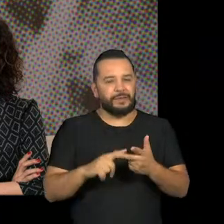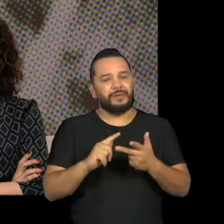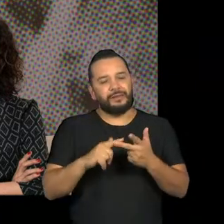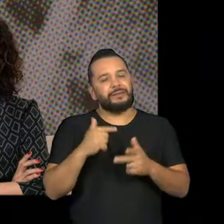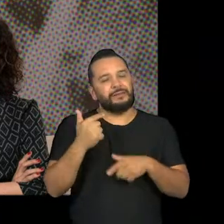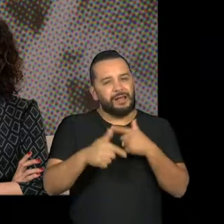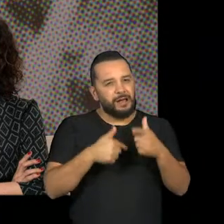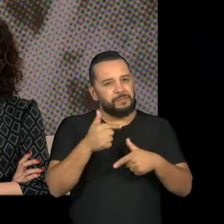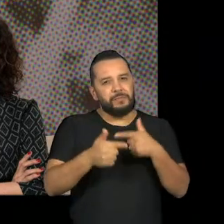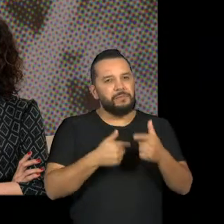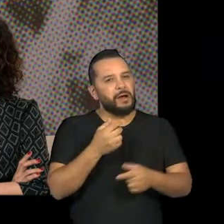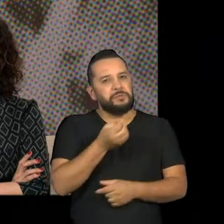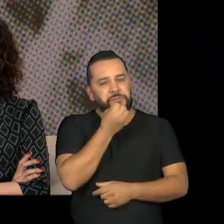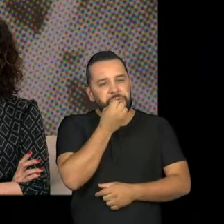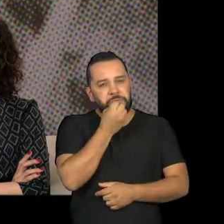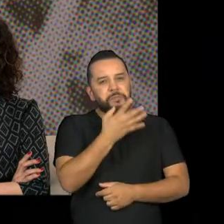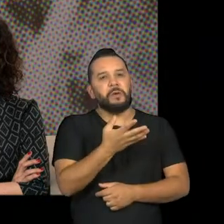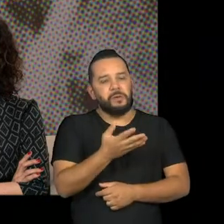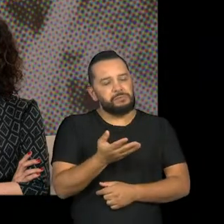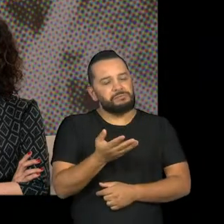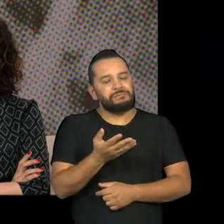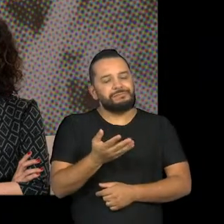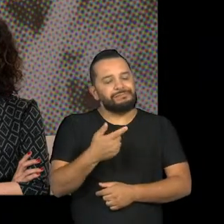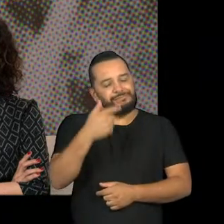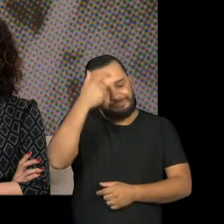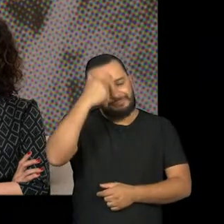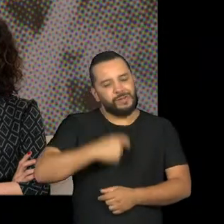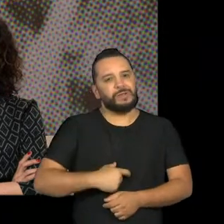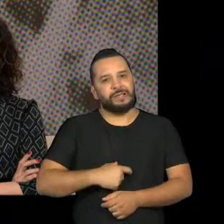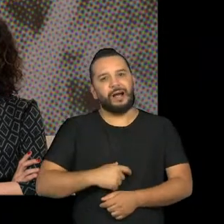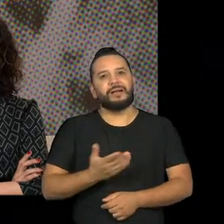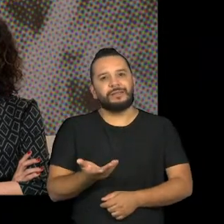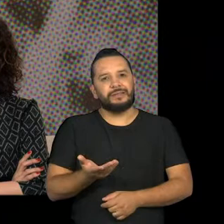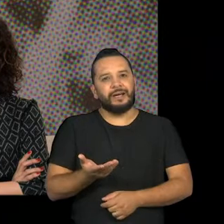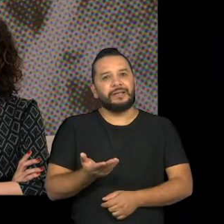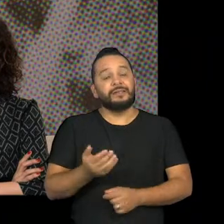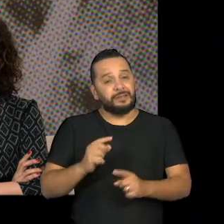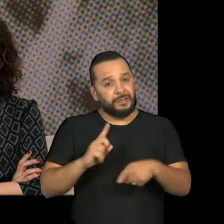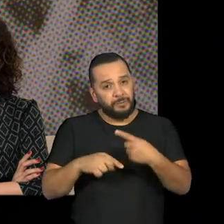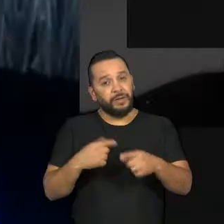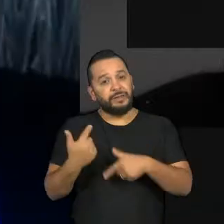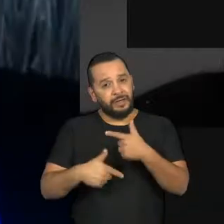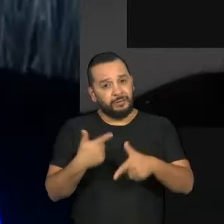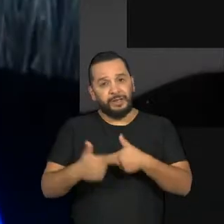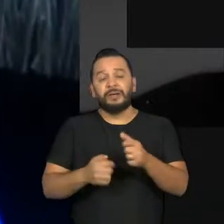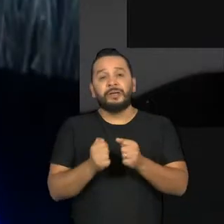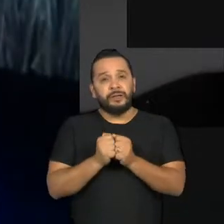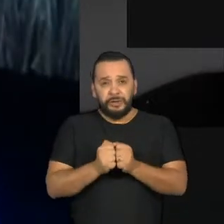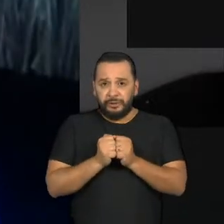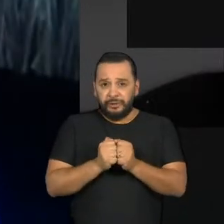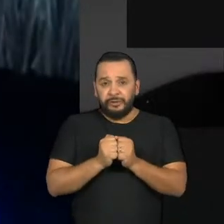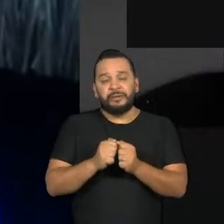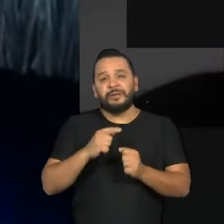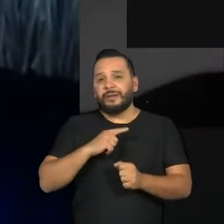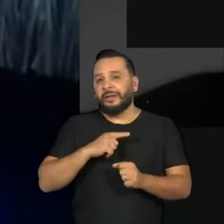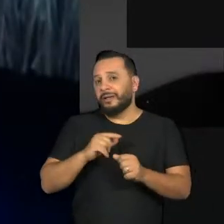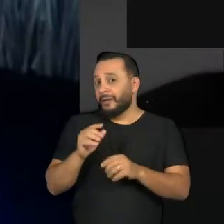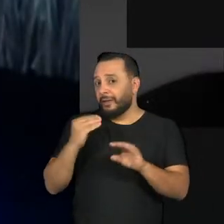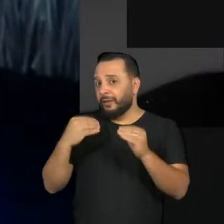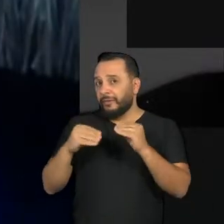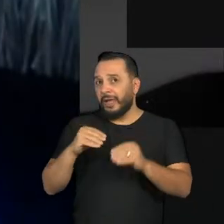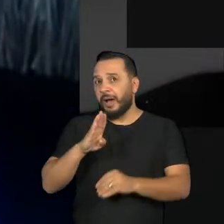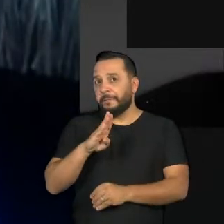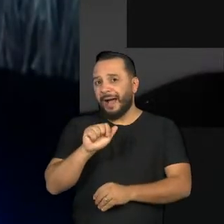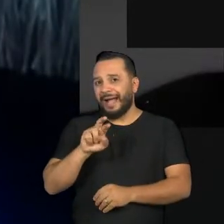pessoal, né? Com muita personalidade. E isso aconteceu. E mais adiante nós trabalhamos juntas em Barriga de Aluguel,